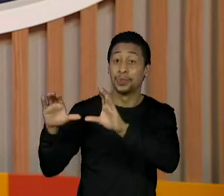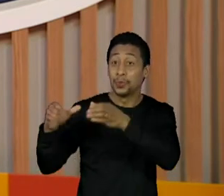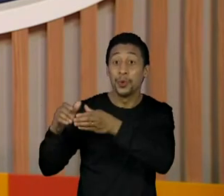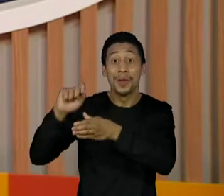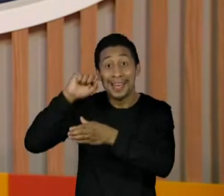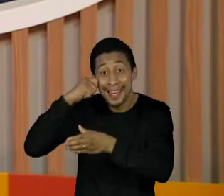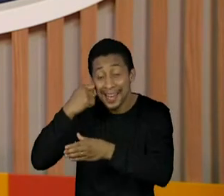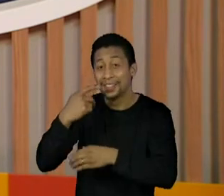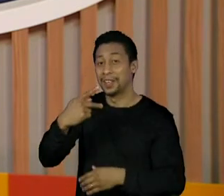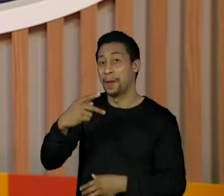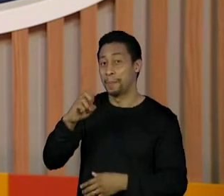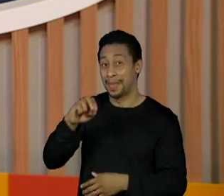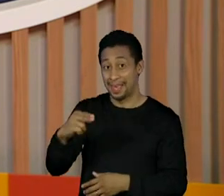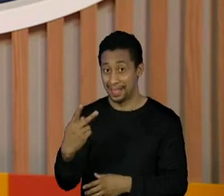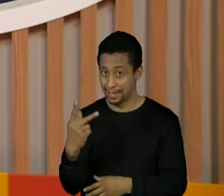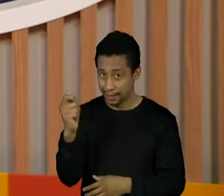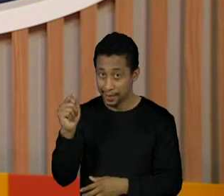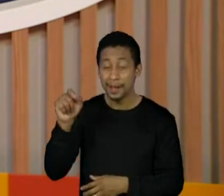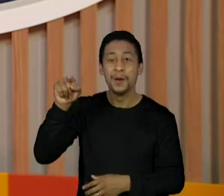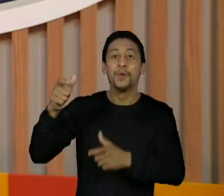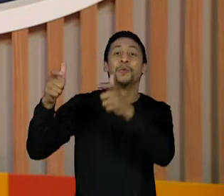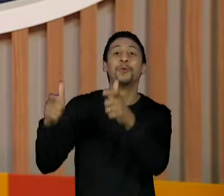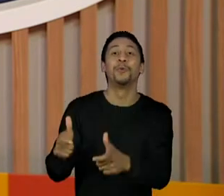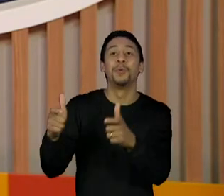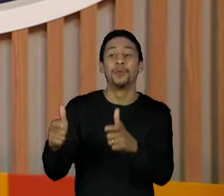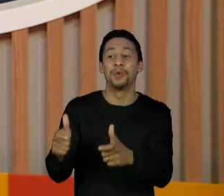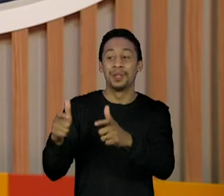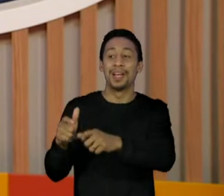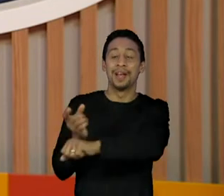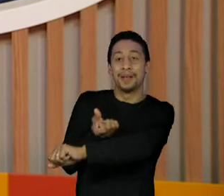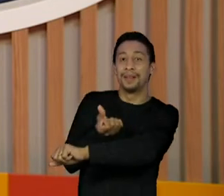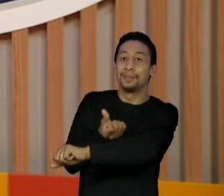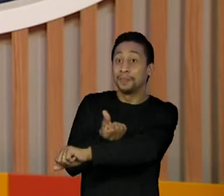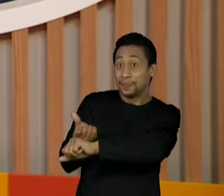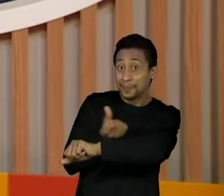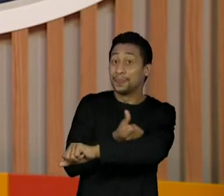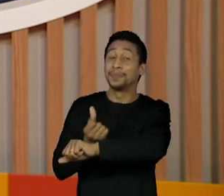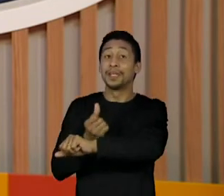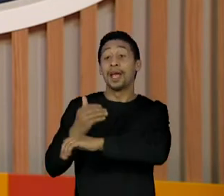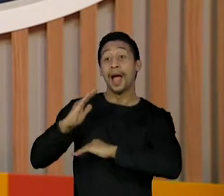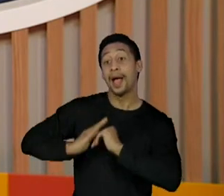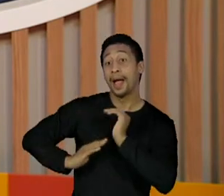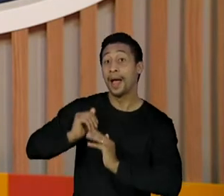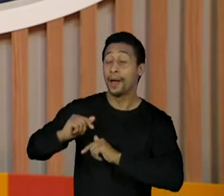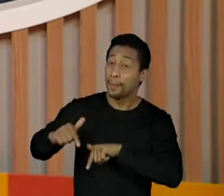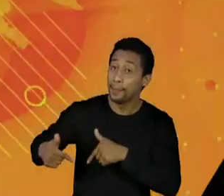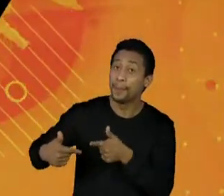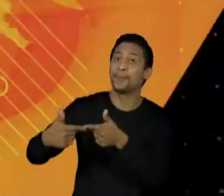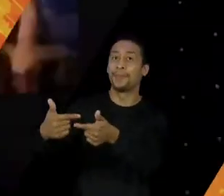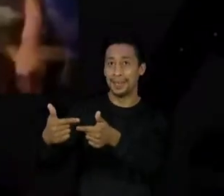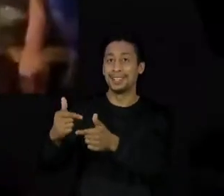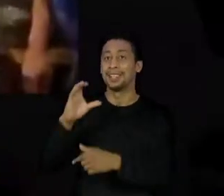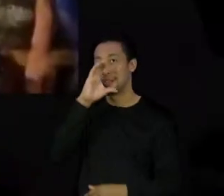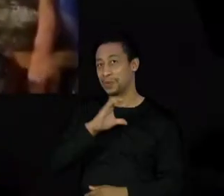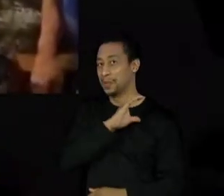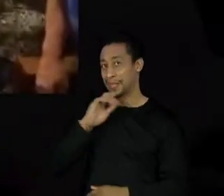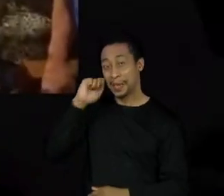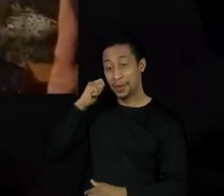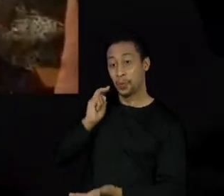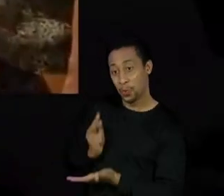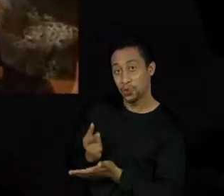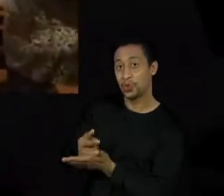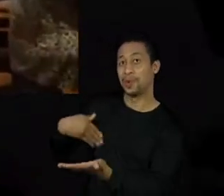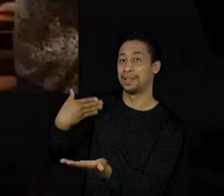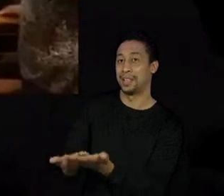da Penha de França é um dos lugares onde a prática do catolicismo negro ainda resiste.